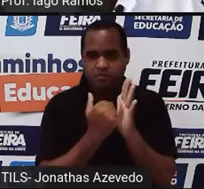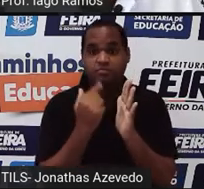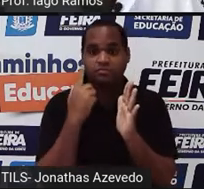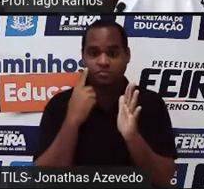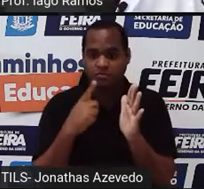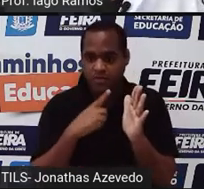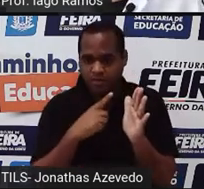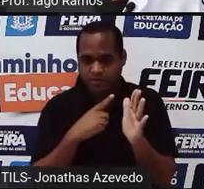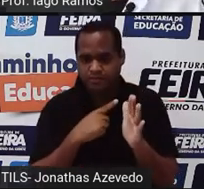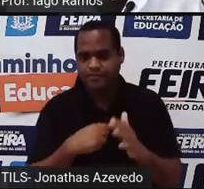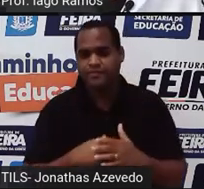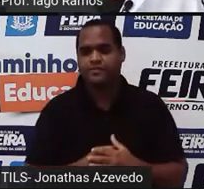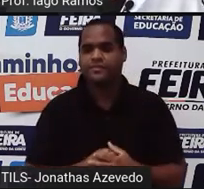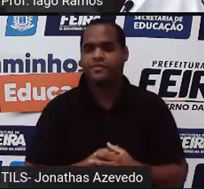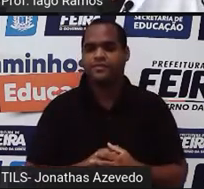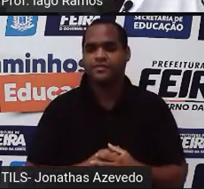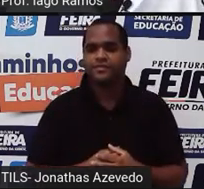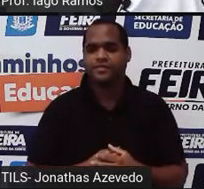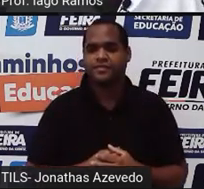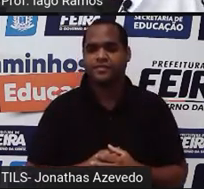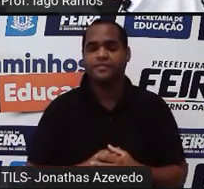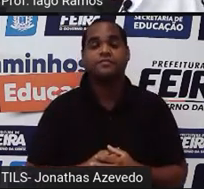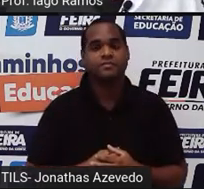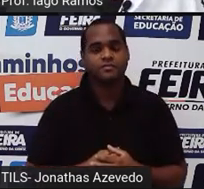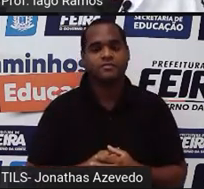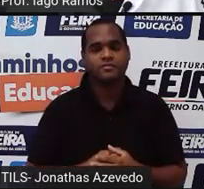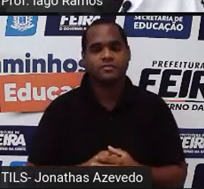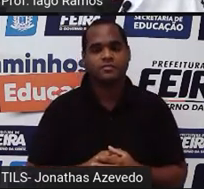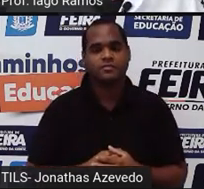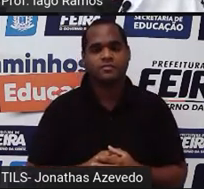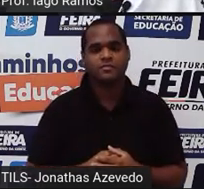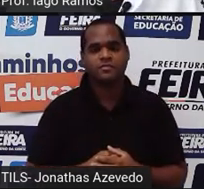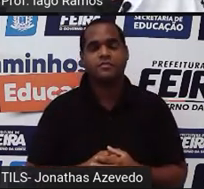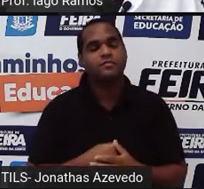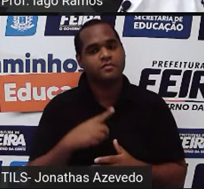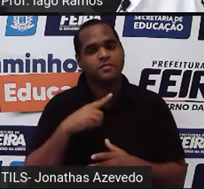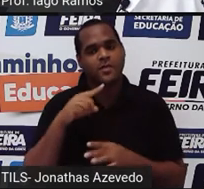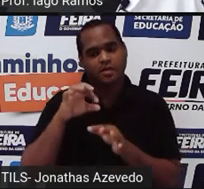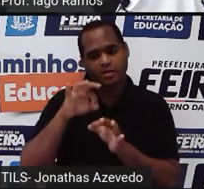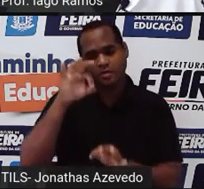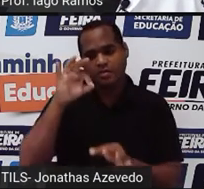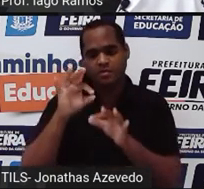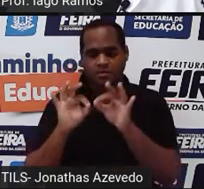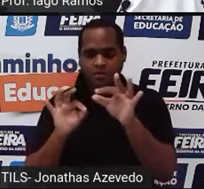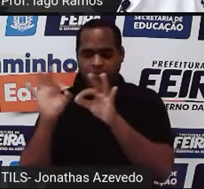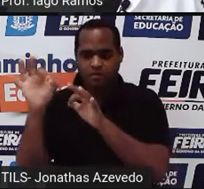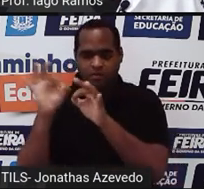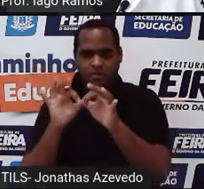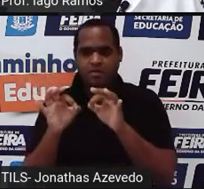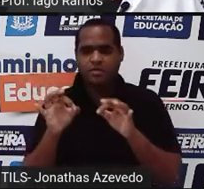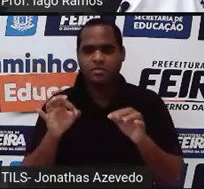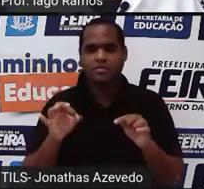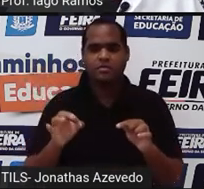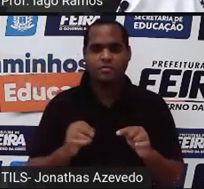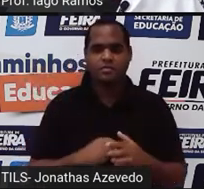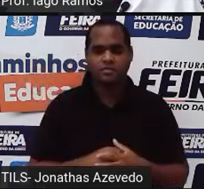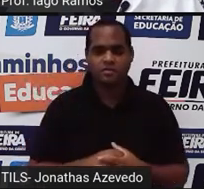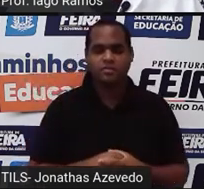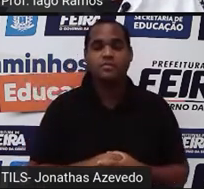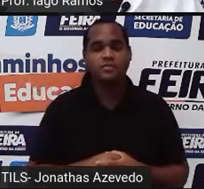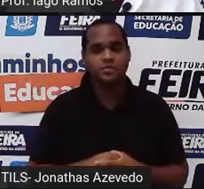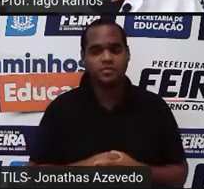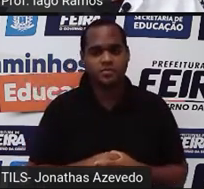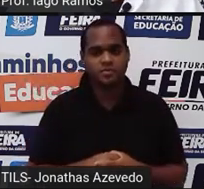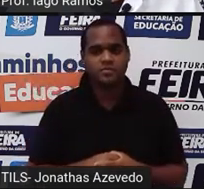aí. É só eu ligar, né, todos esses pontos de uma forma